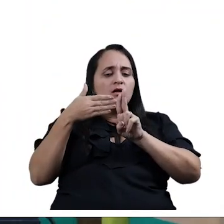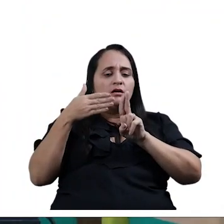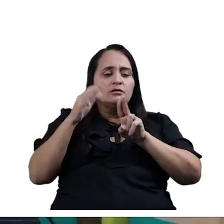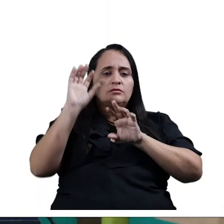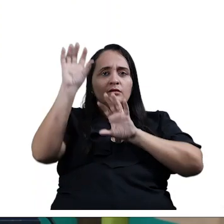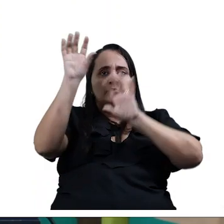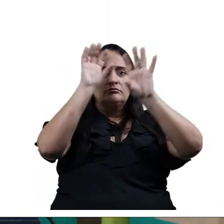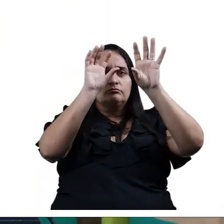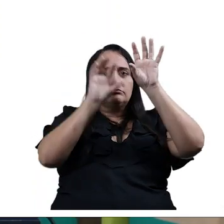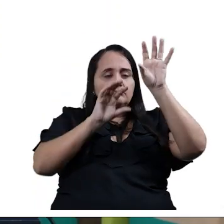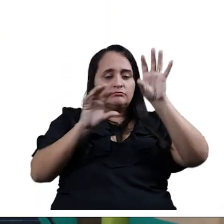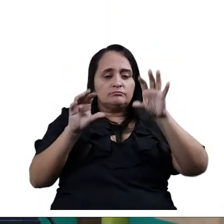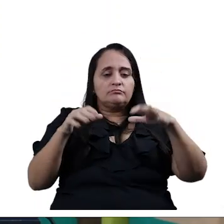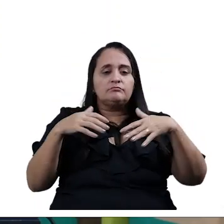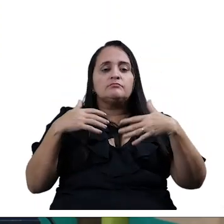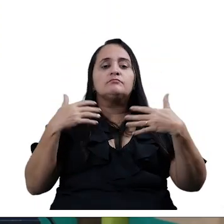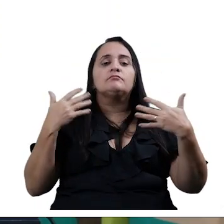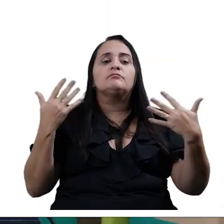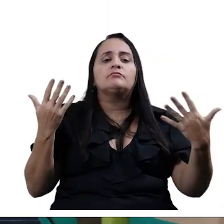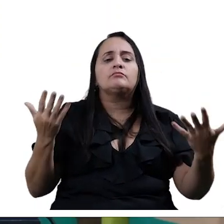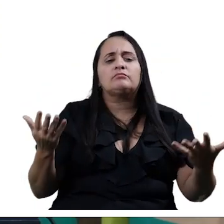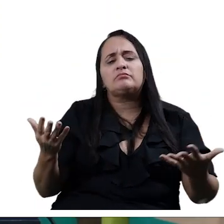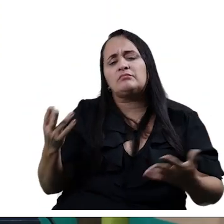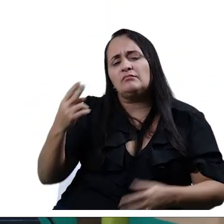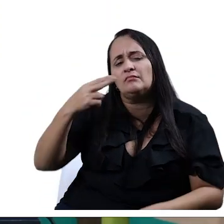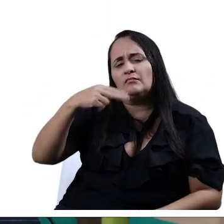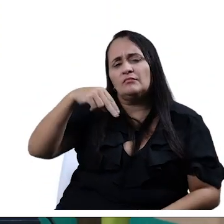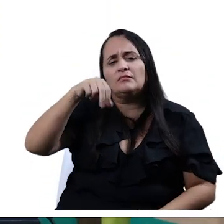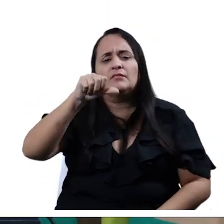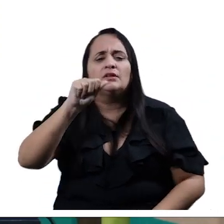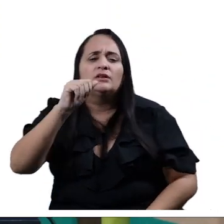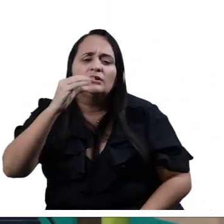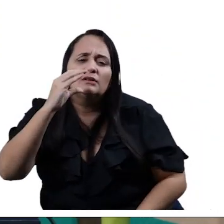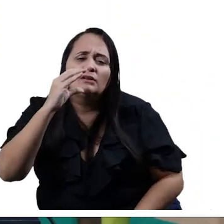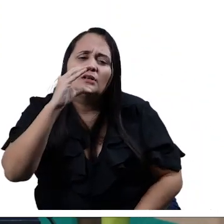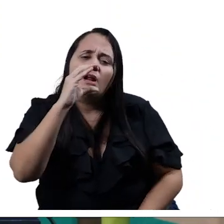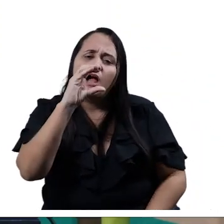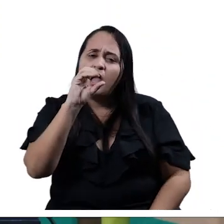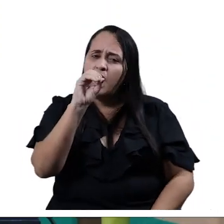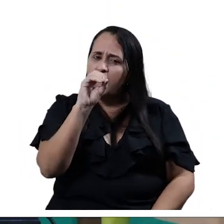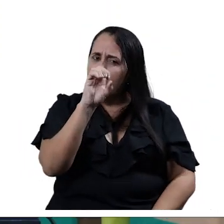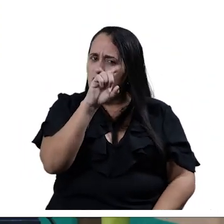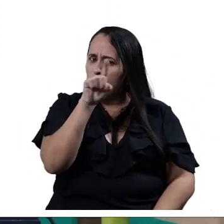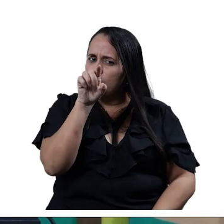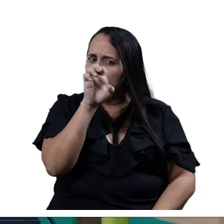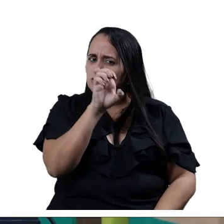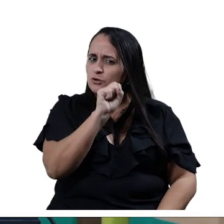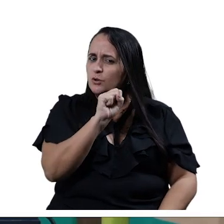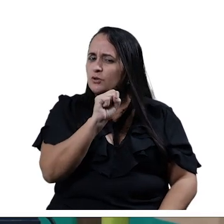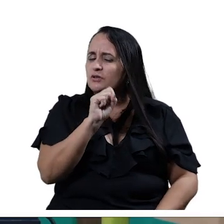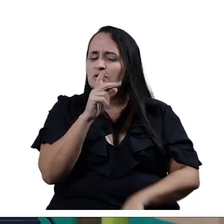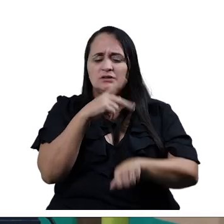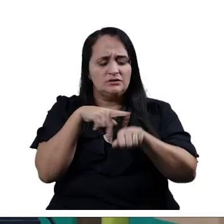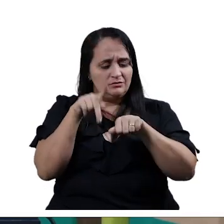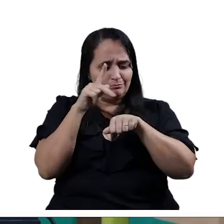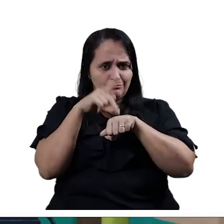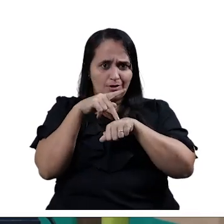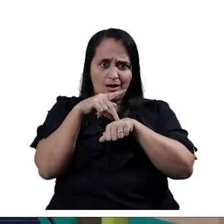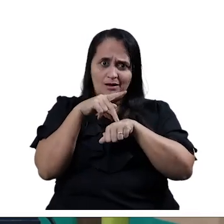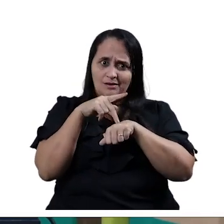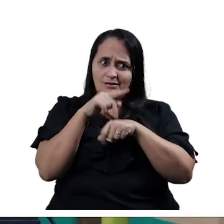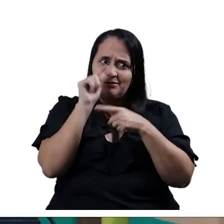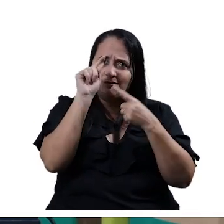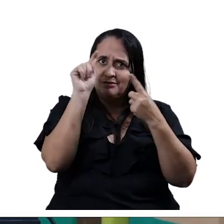significa nações. Não é? Nações são os países, né? Os